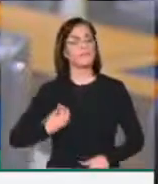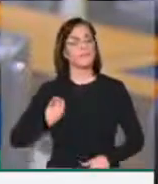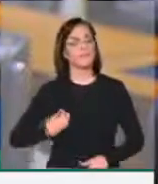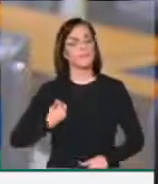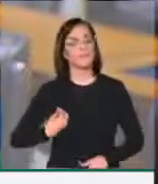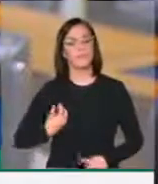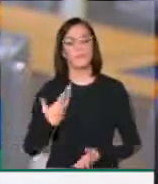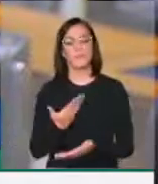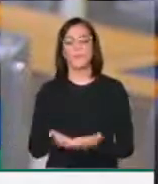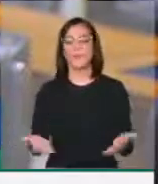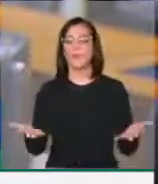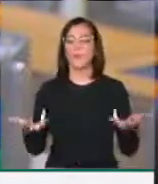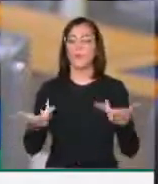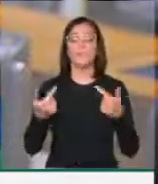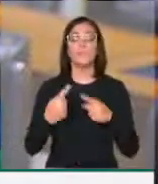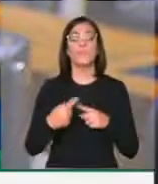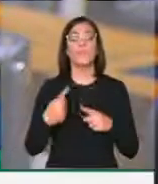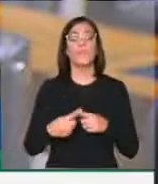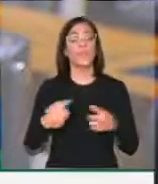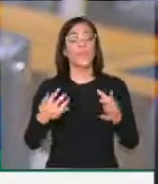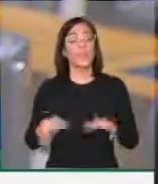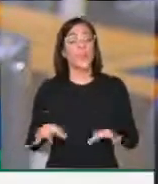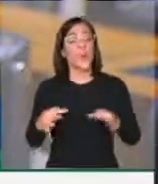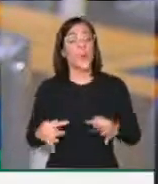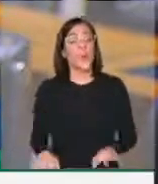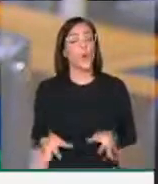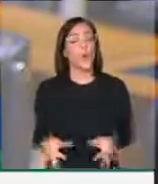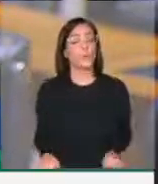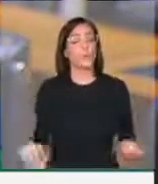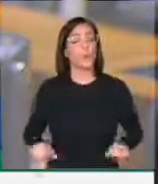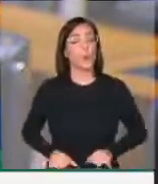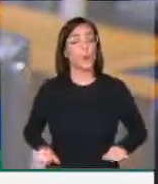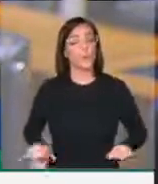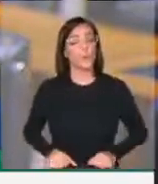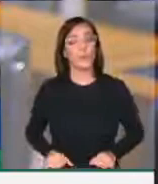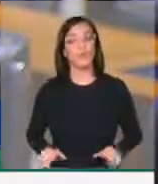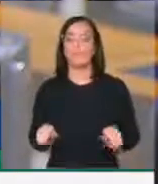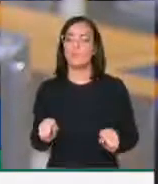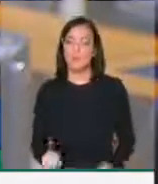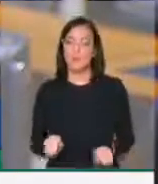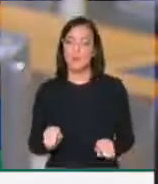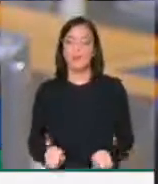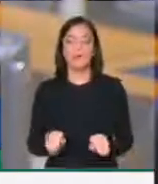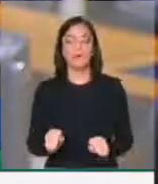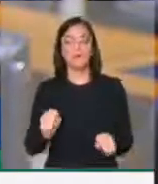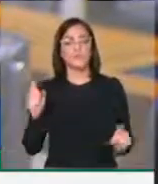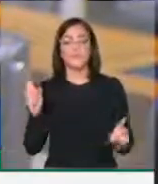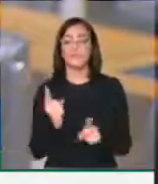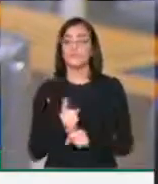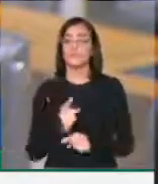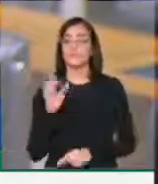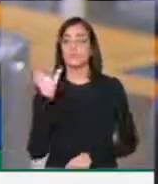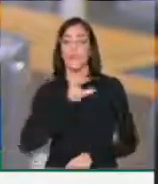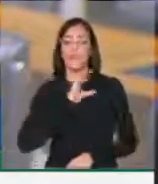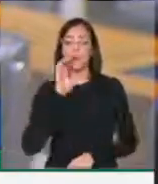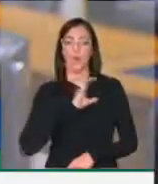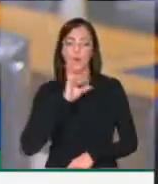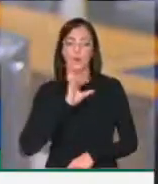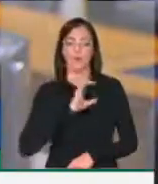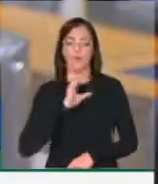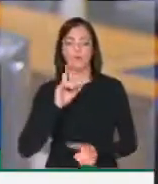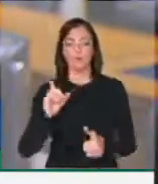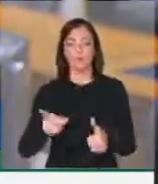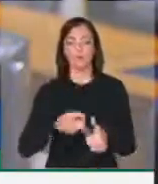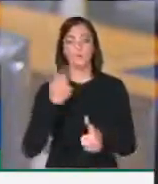por causar dor, por causar sofrimento. E o diagnóstico pode ser precoce, sim, logo após a